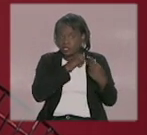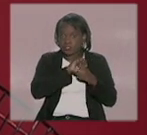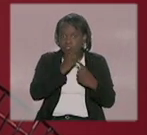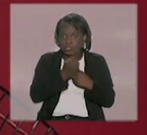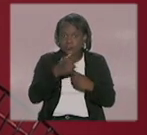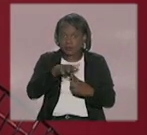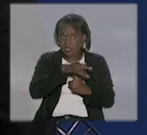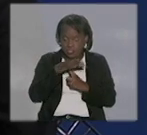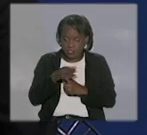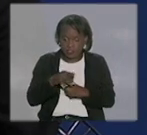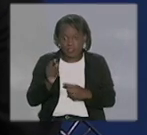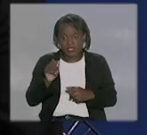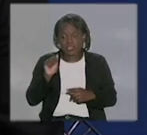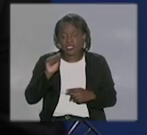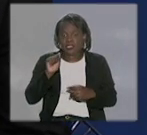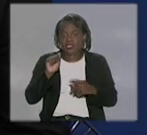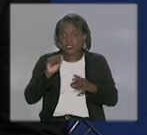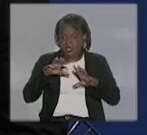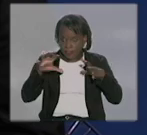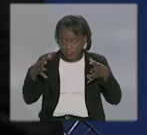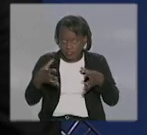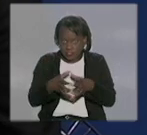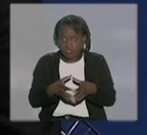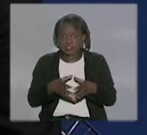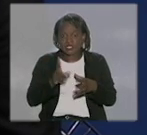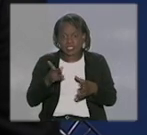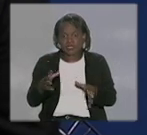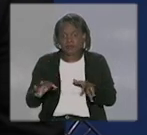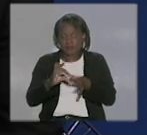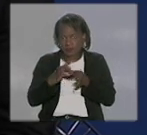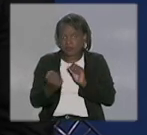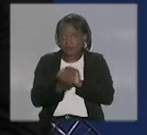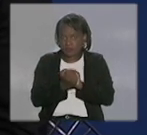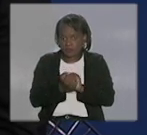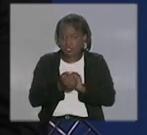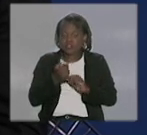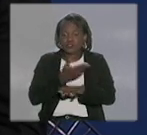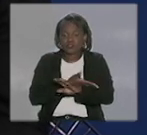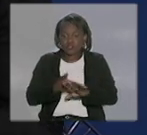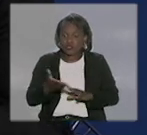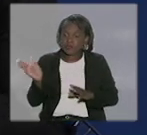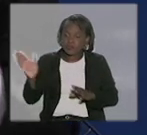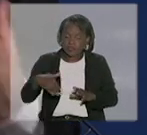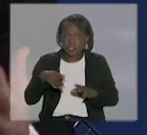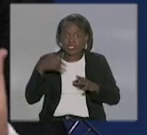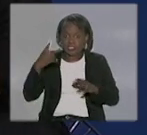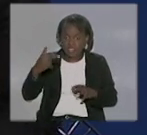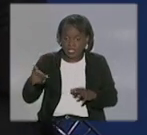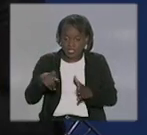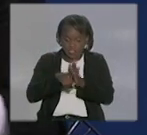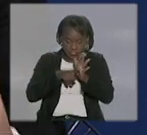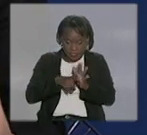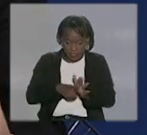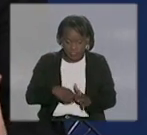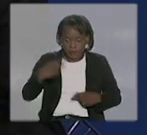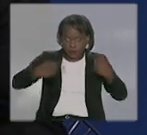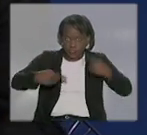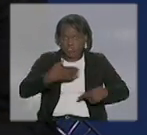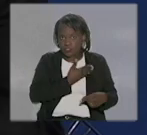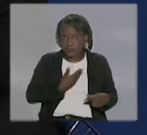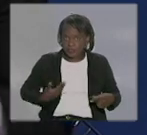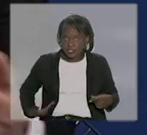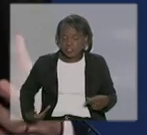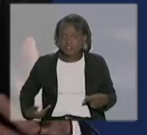responsabilidade socioambiental? Não, a academia é sempre uma grande aliada, né? Geralmente vem da academia a avaliação das políticas